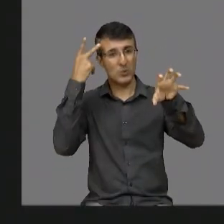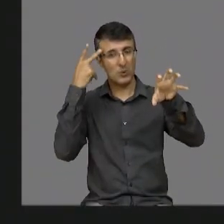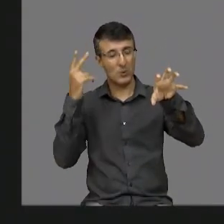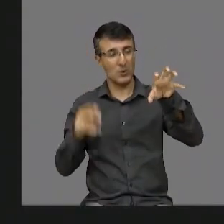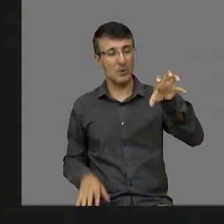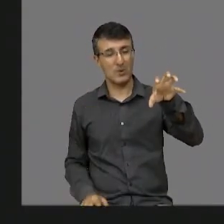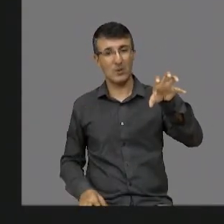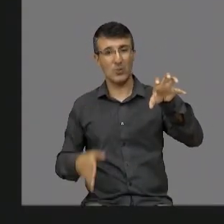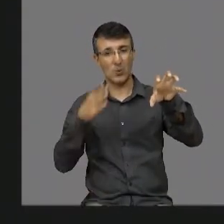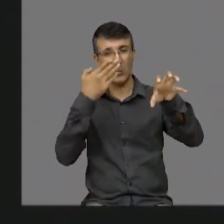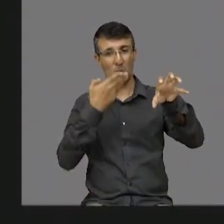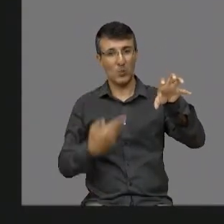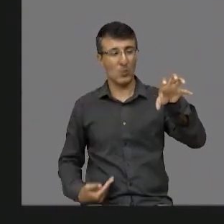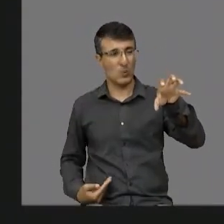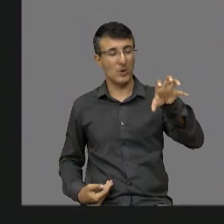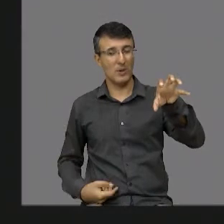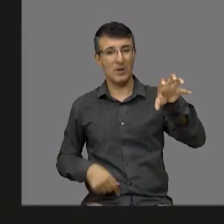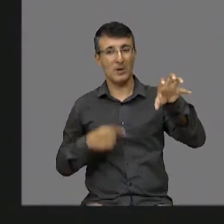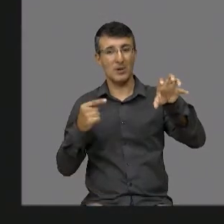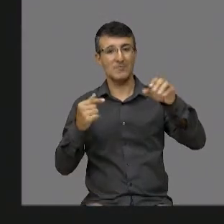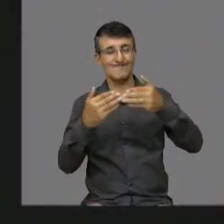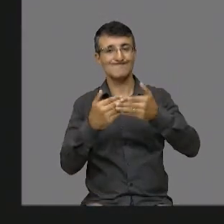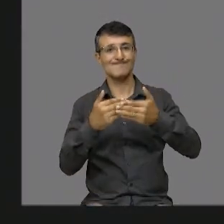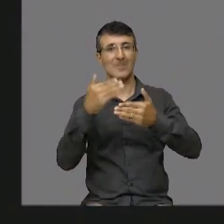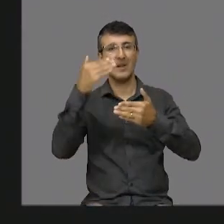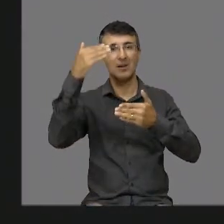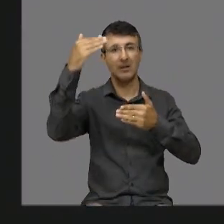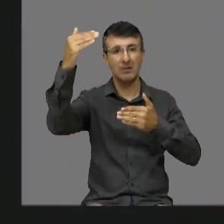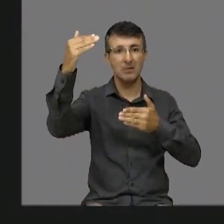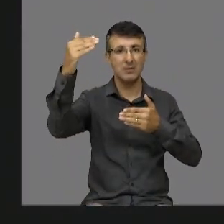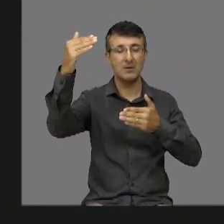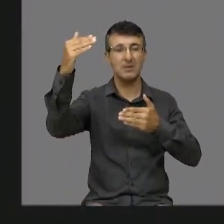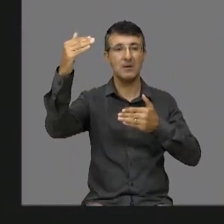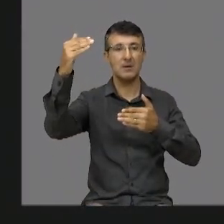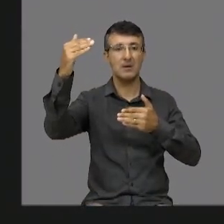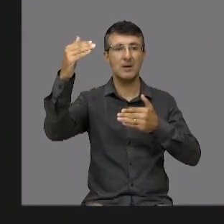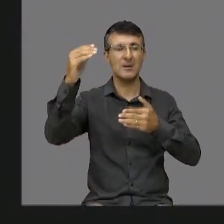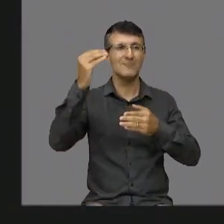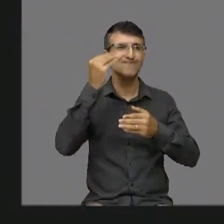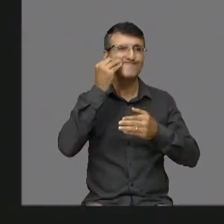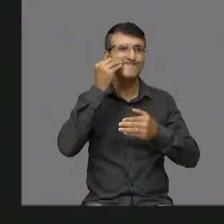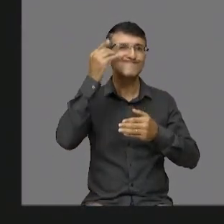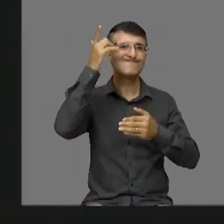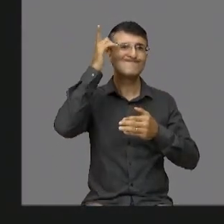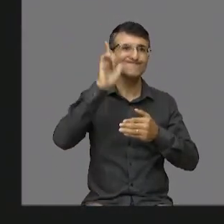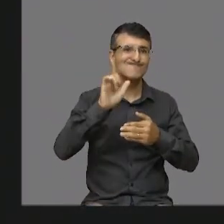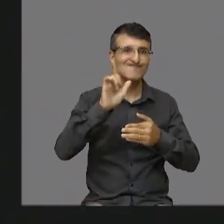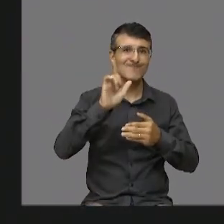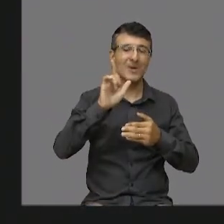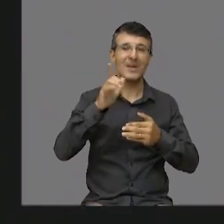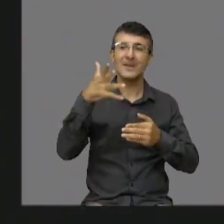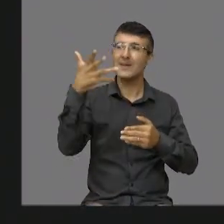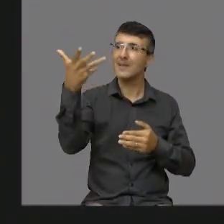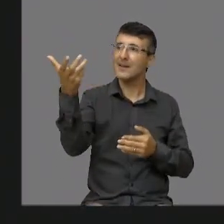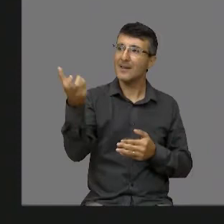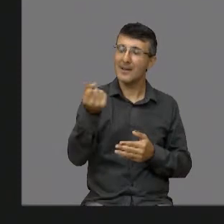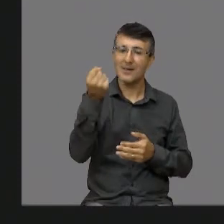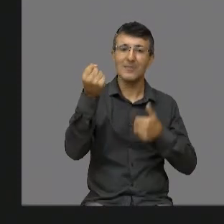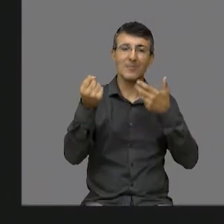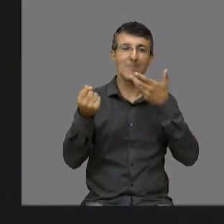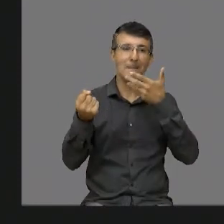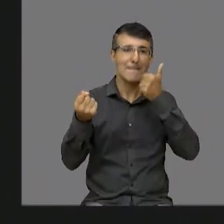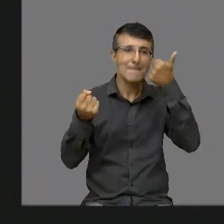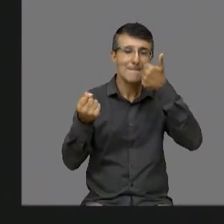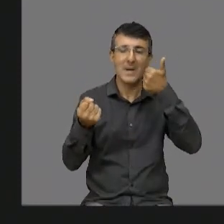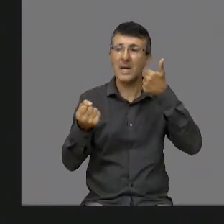Dulce, ter um avanço e ver se a gente consegue ter uma acolhida melhor dessas mulheres quando elas vão